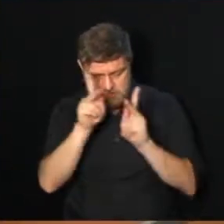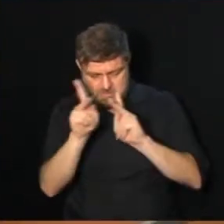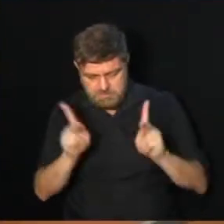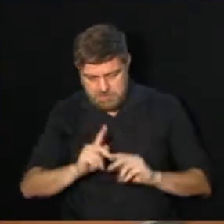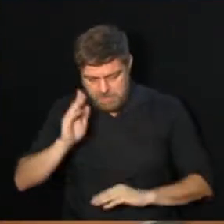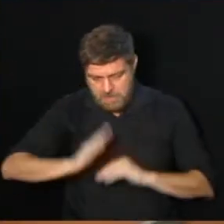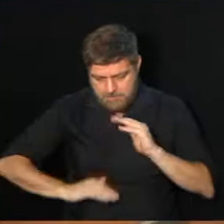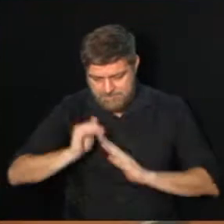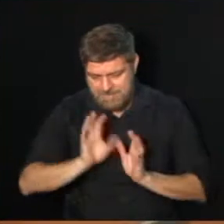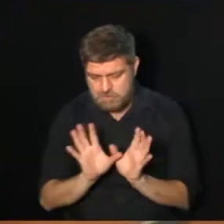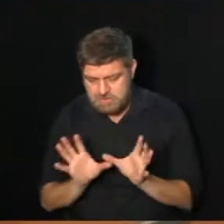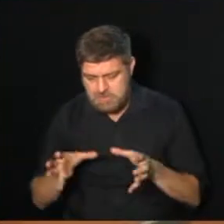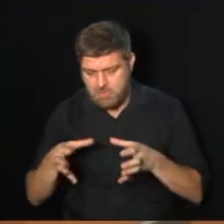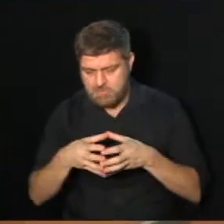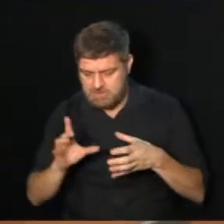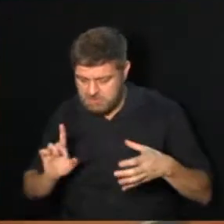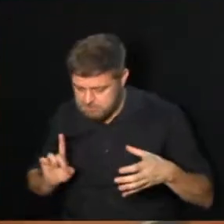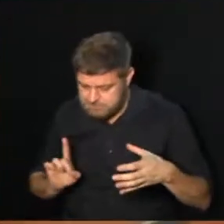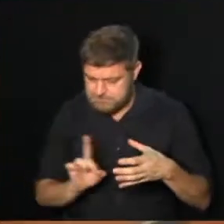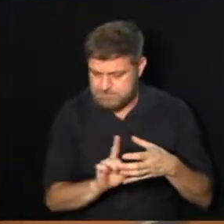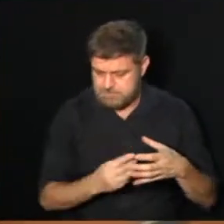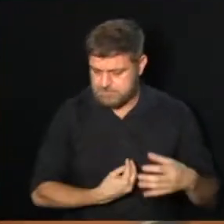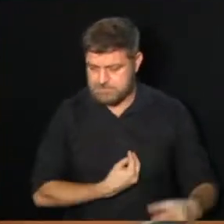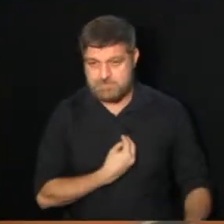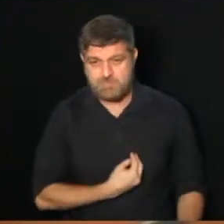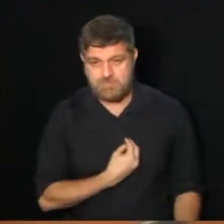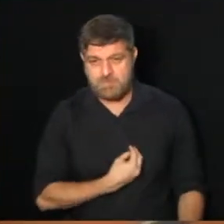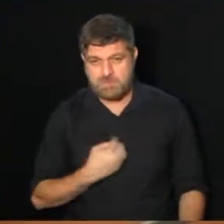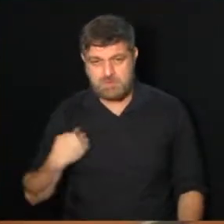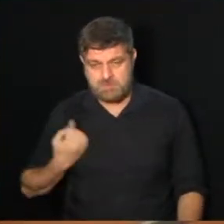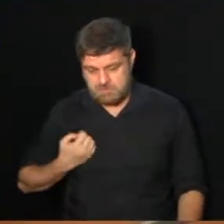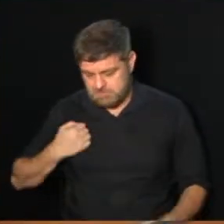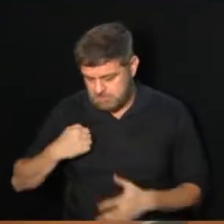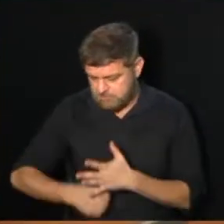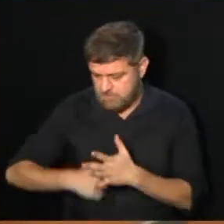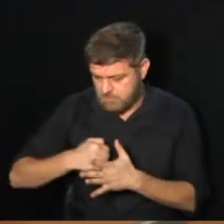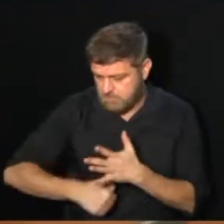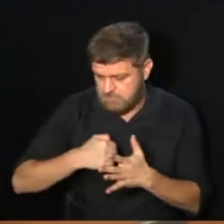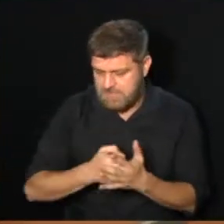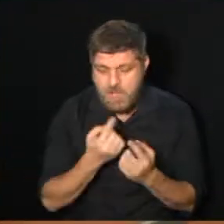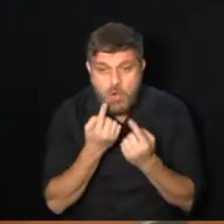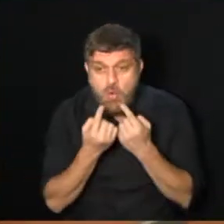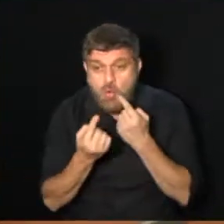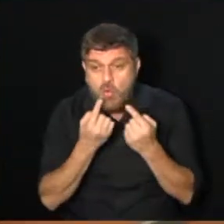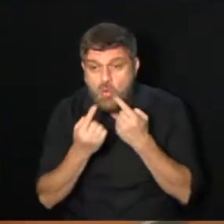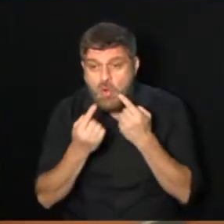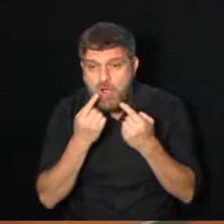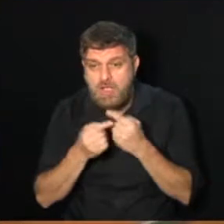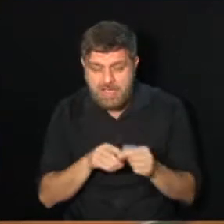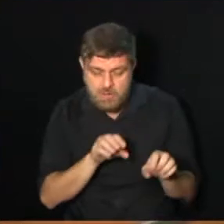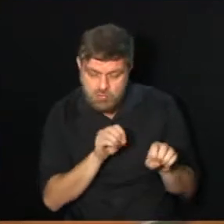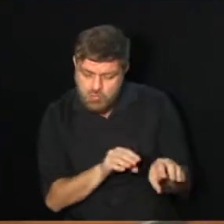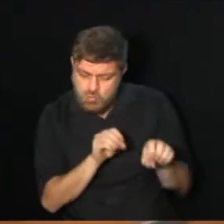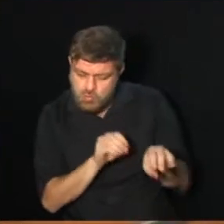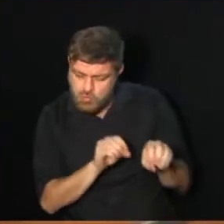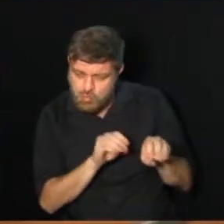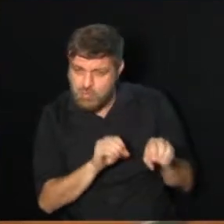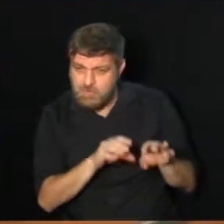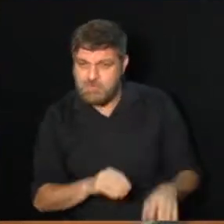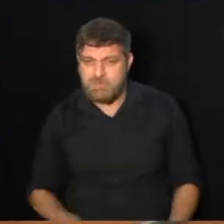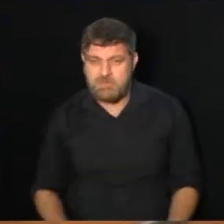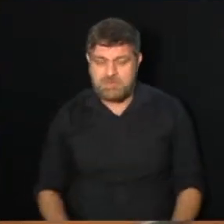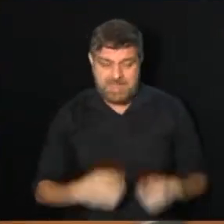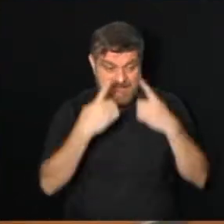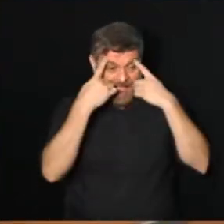diretas nas comunidades, né, e a gente vem combatendo, através do diálogo, do trabalho educativo, as ações